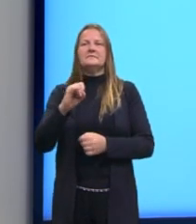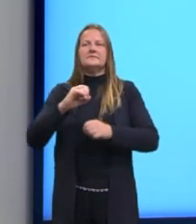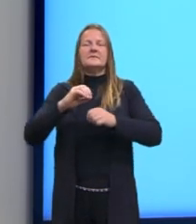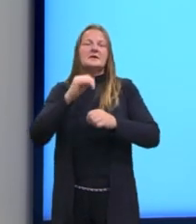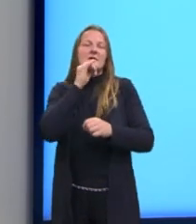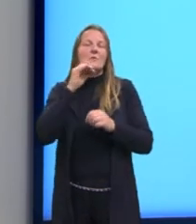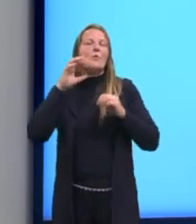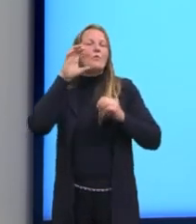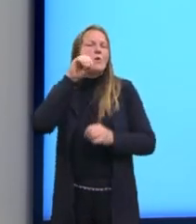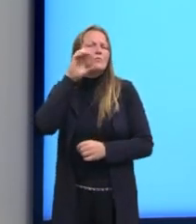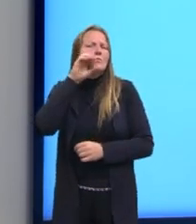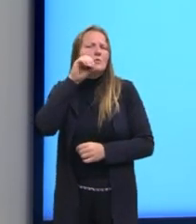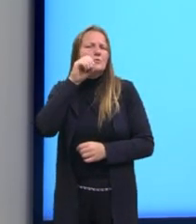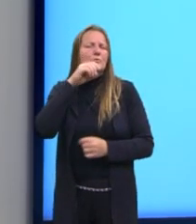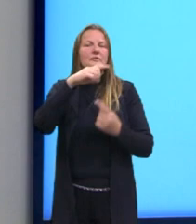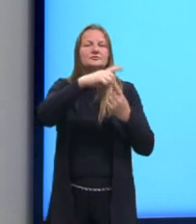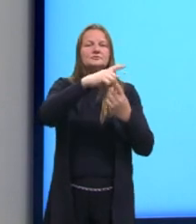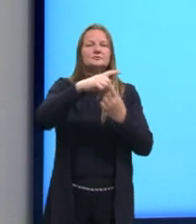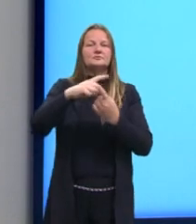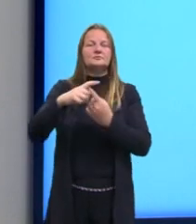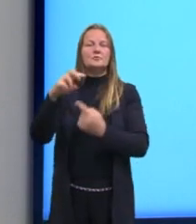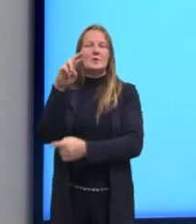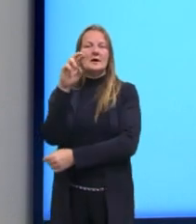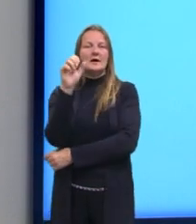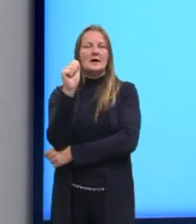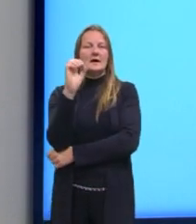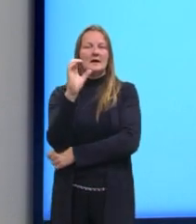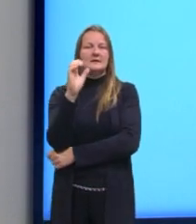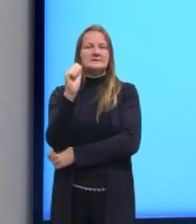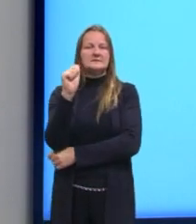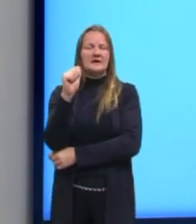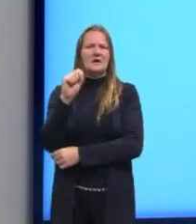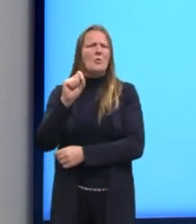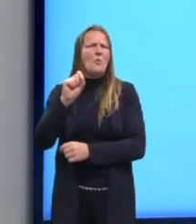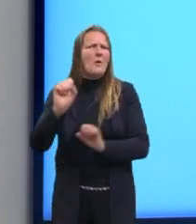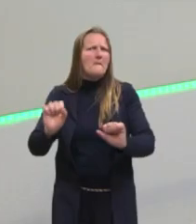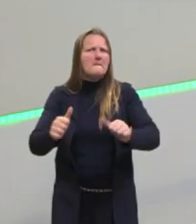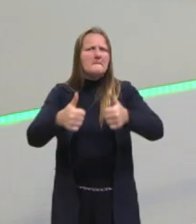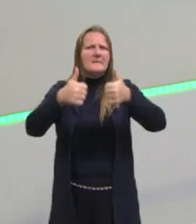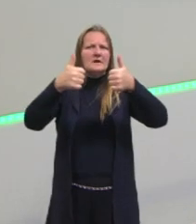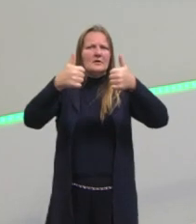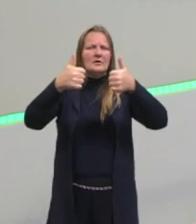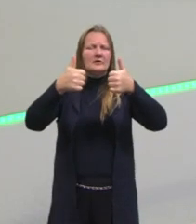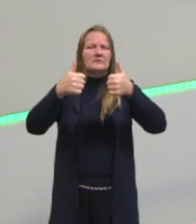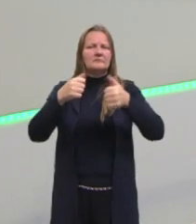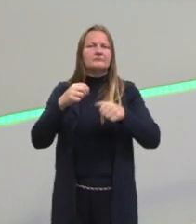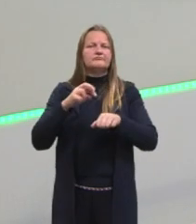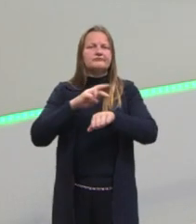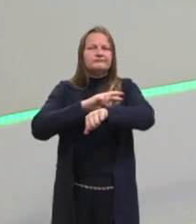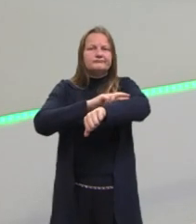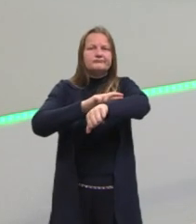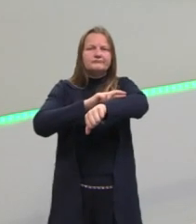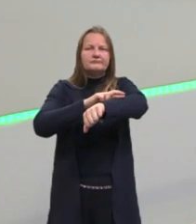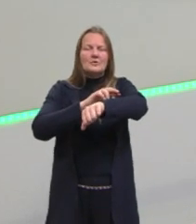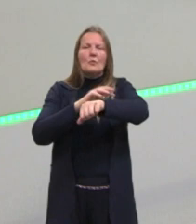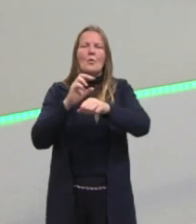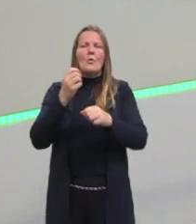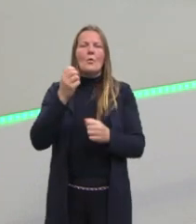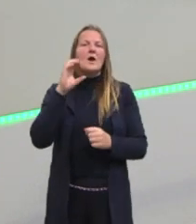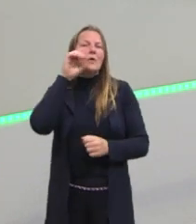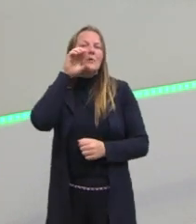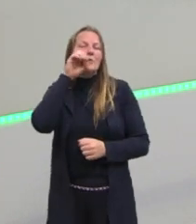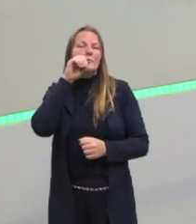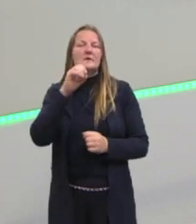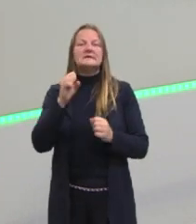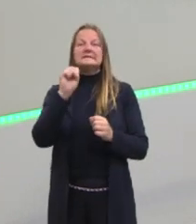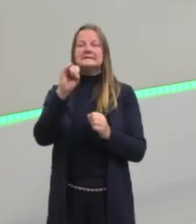de cães. Eu posso ter uma opinião sobre qual é a melhor raça de cão. Por exemplo, se eu moro num apartamento, um